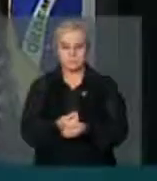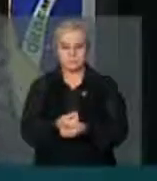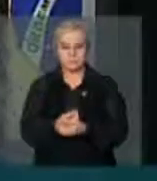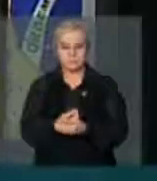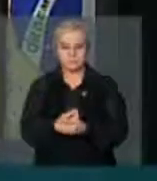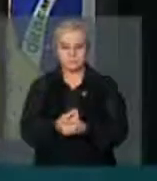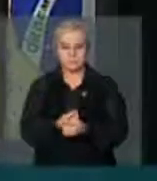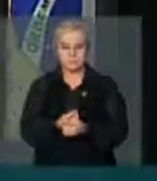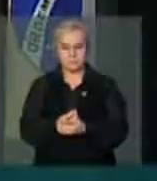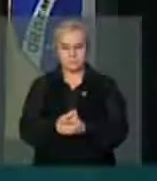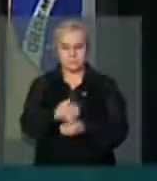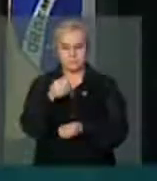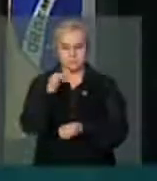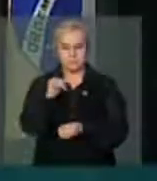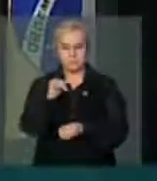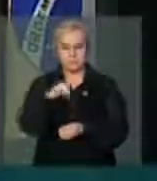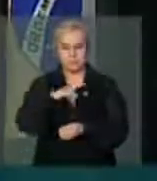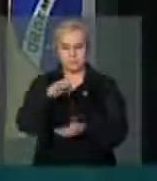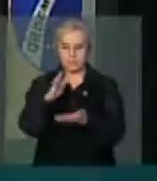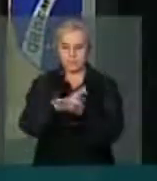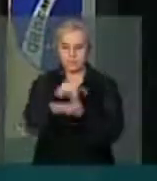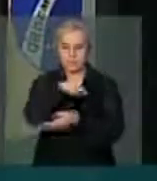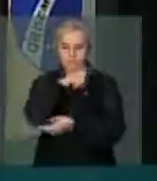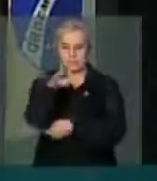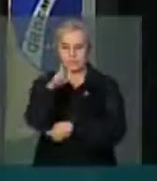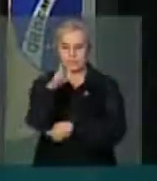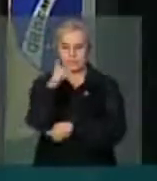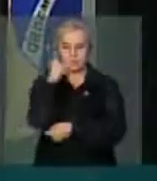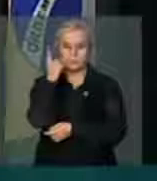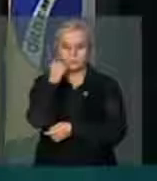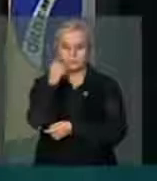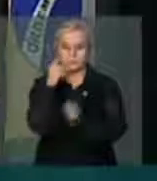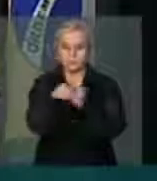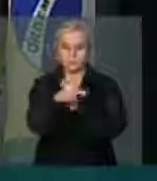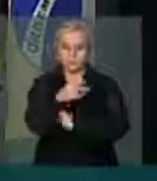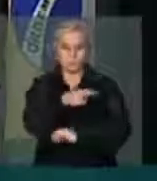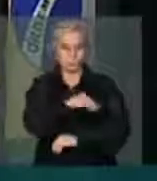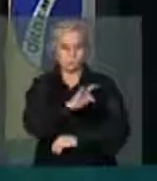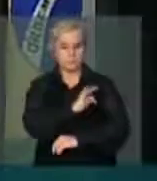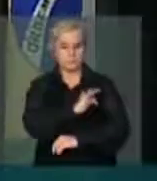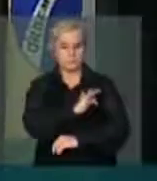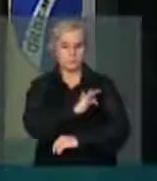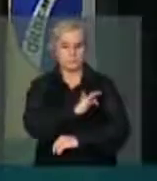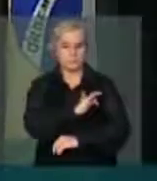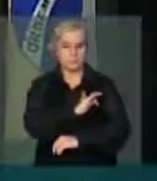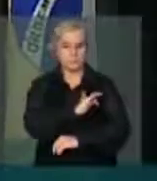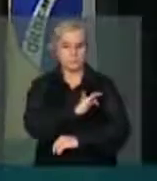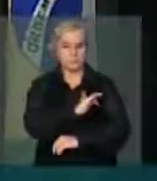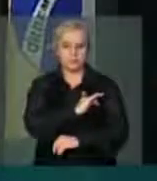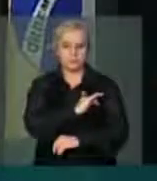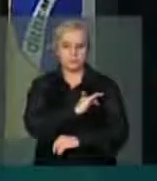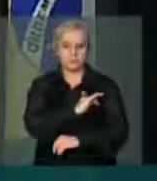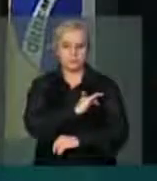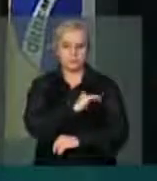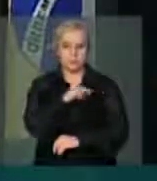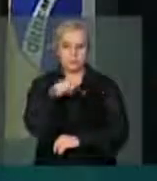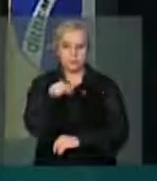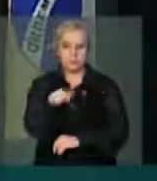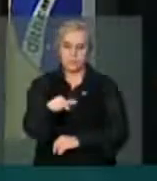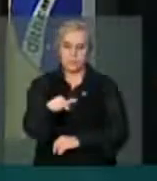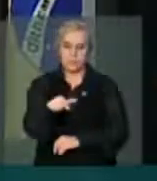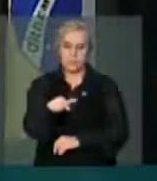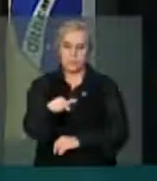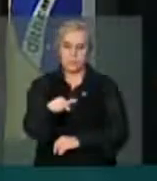tempo, para se tivermos algum deputado do Partido dos Trabalhadores que aqui põe a mão no fogo pelo